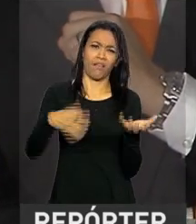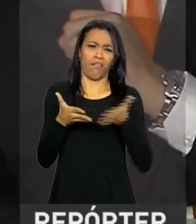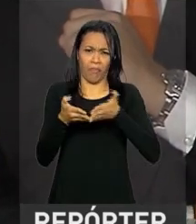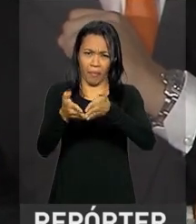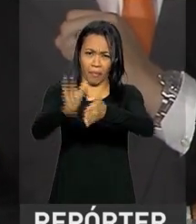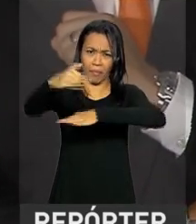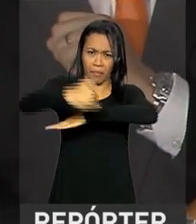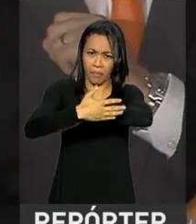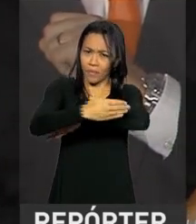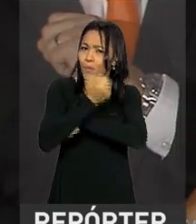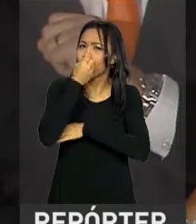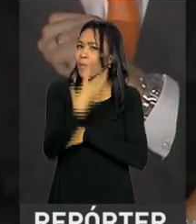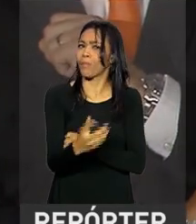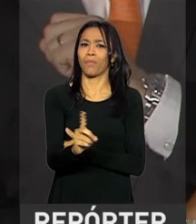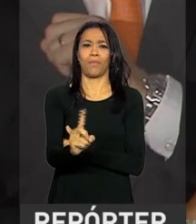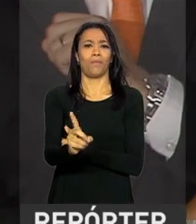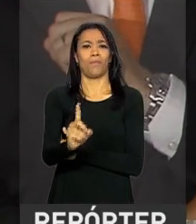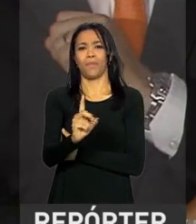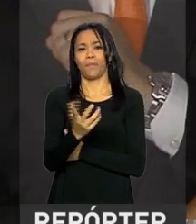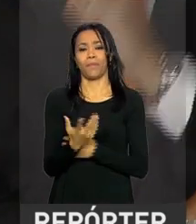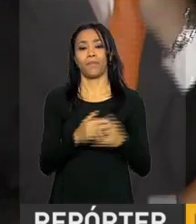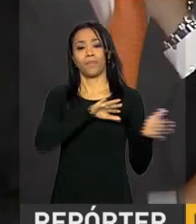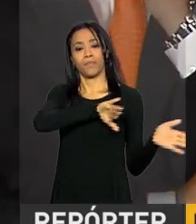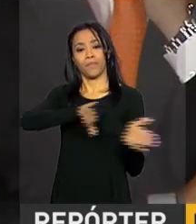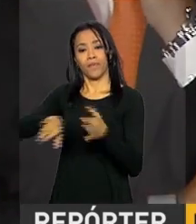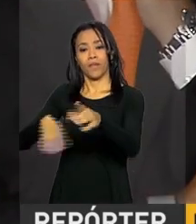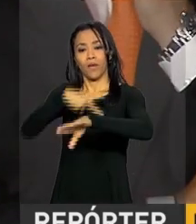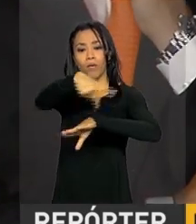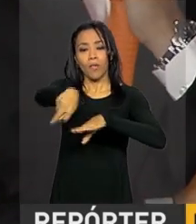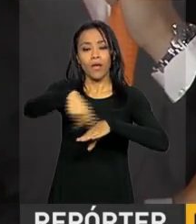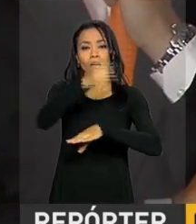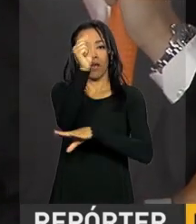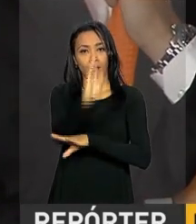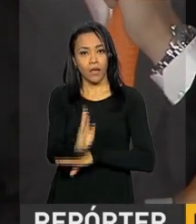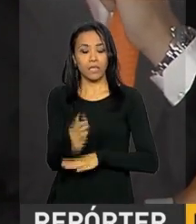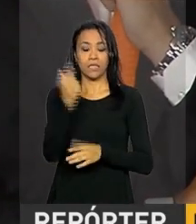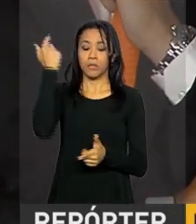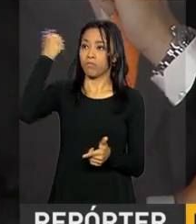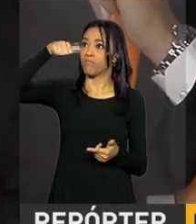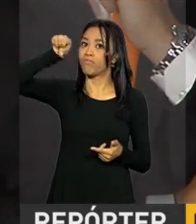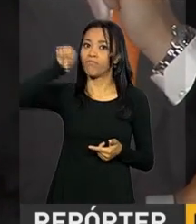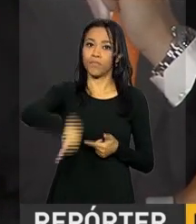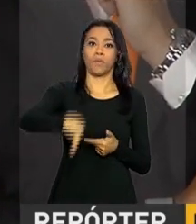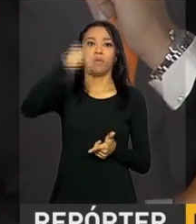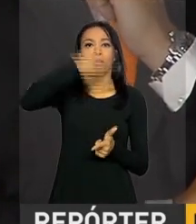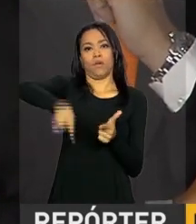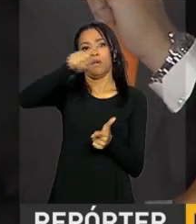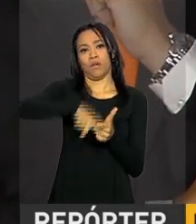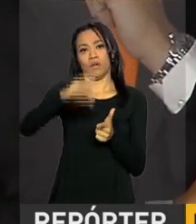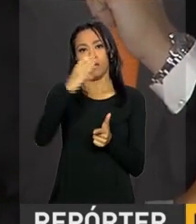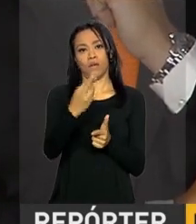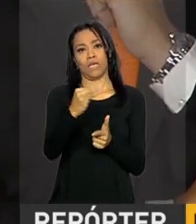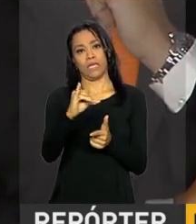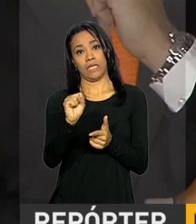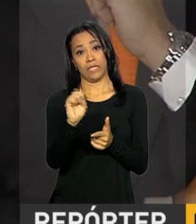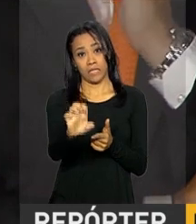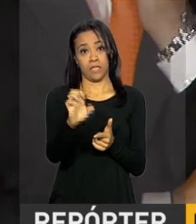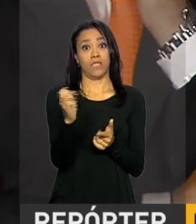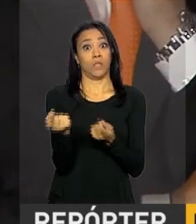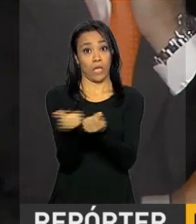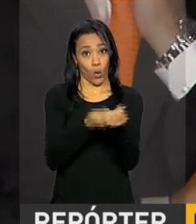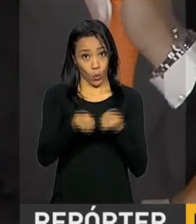não é bom para ninguém. No momento em que o país atravessa a sua pior crise econômica, se nós tivéssemos aí